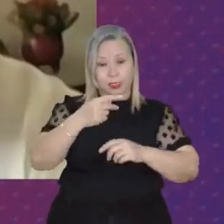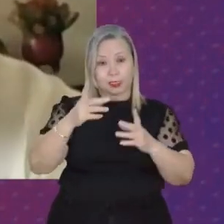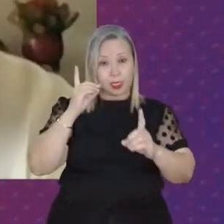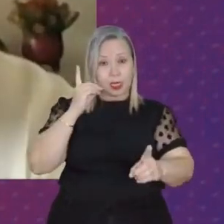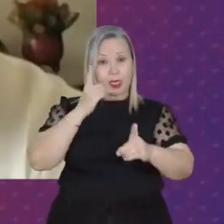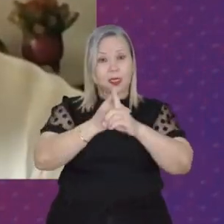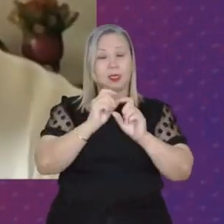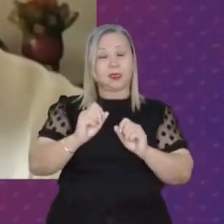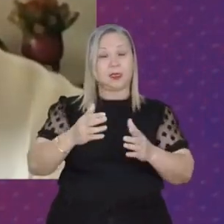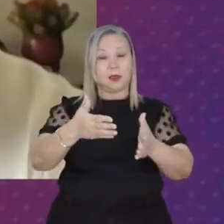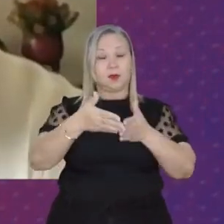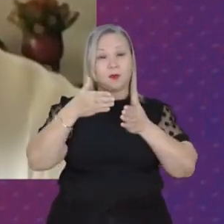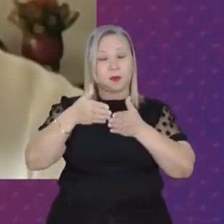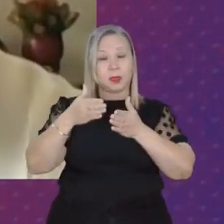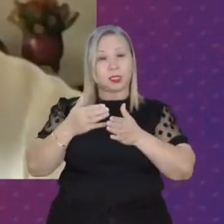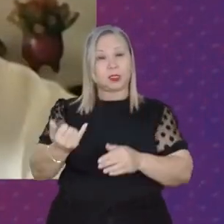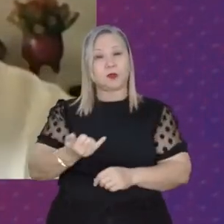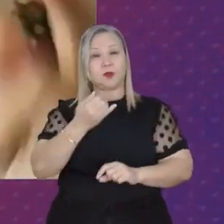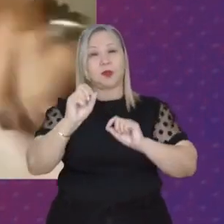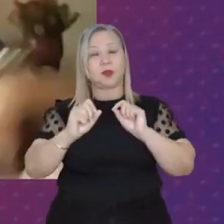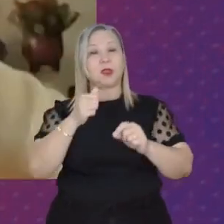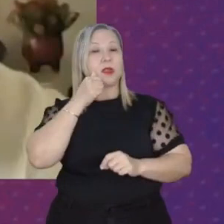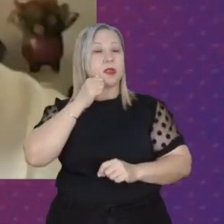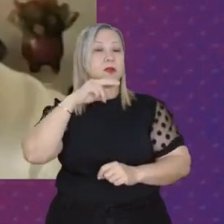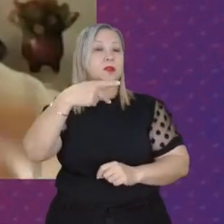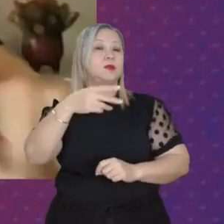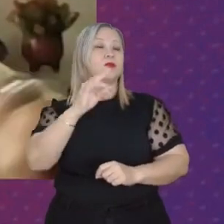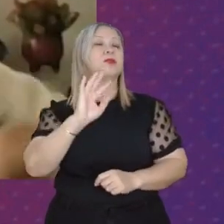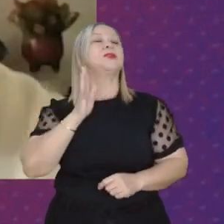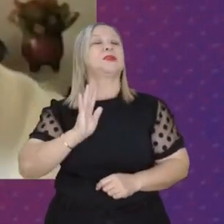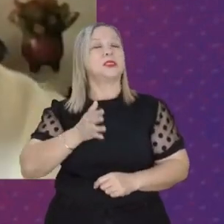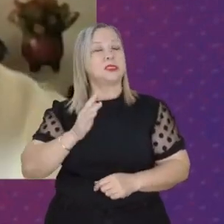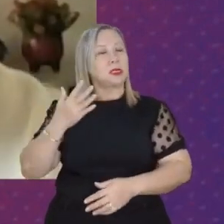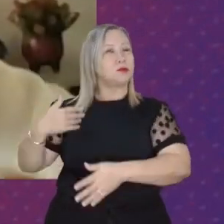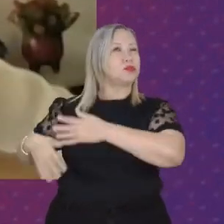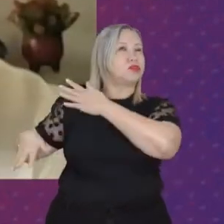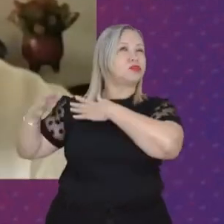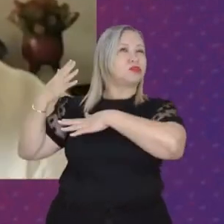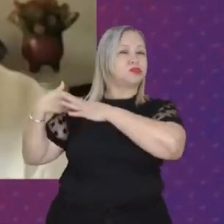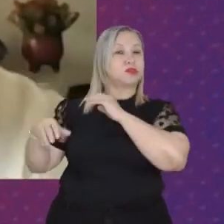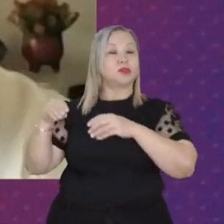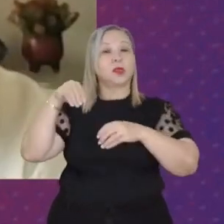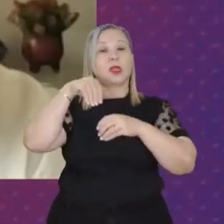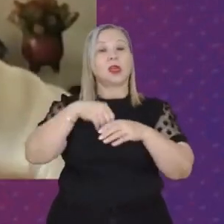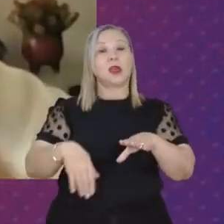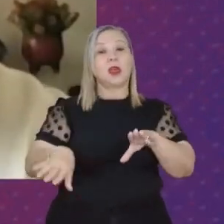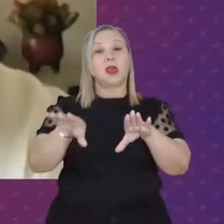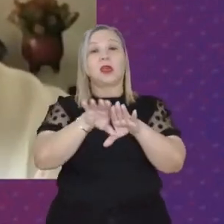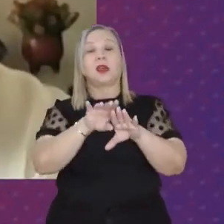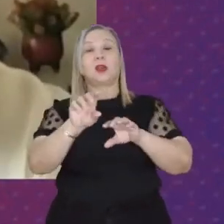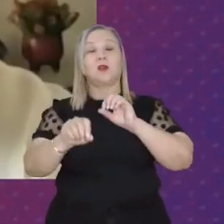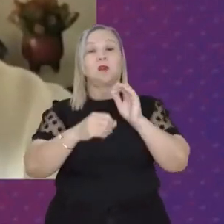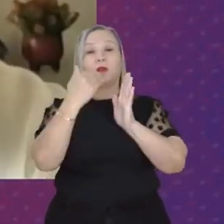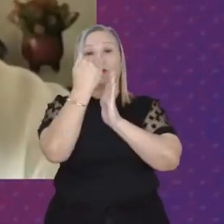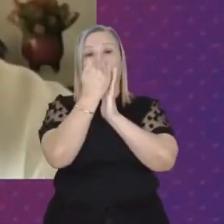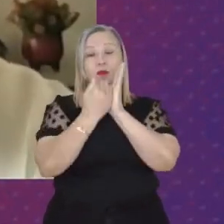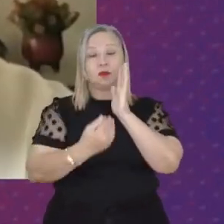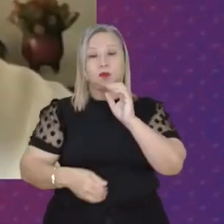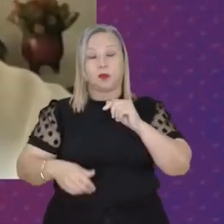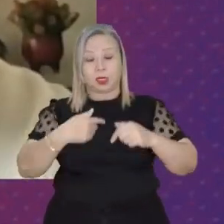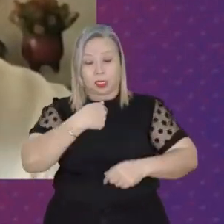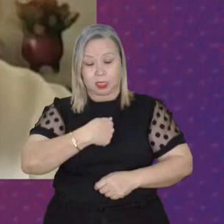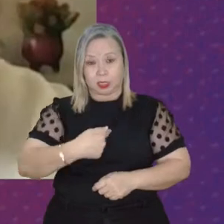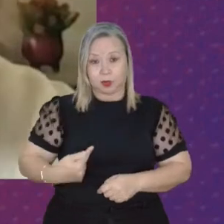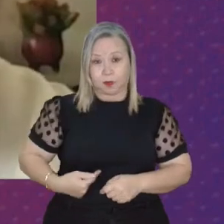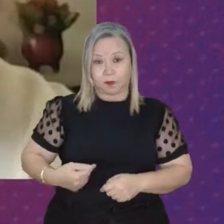importante das mulheres do PT, que já naquela época incluía nos programas de